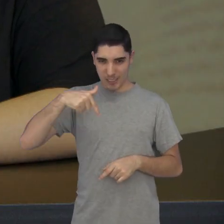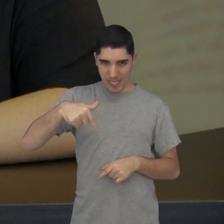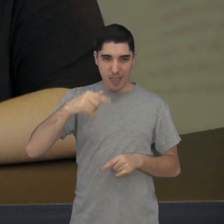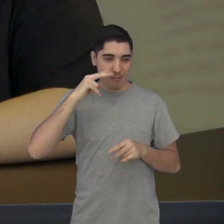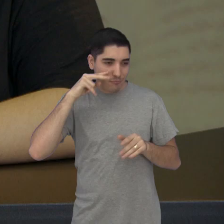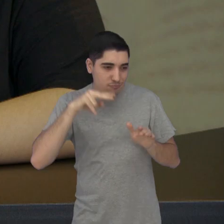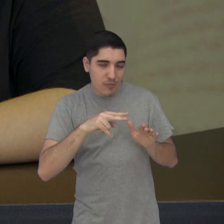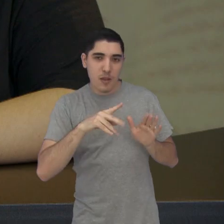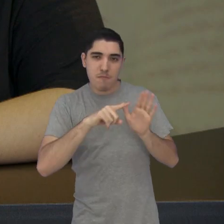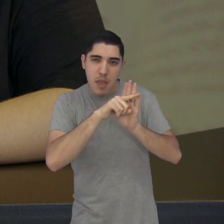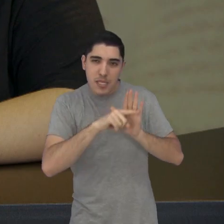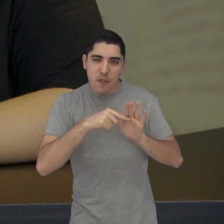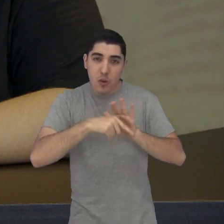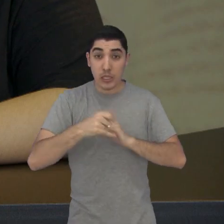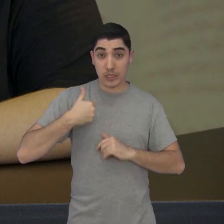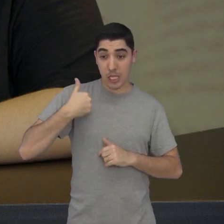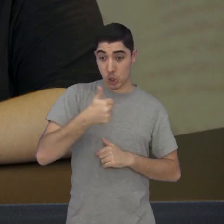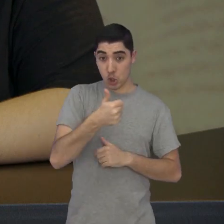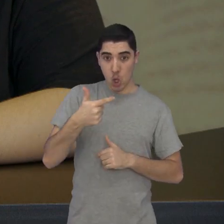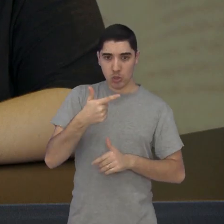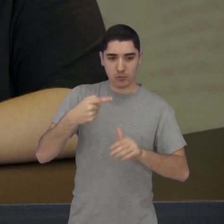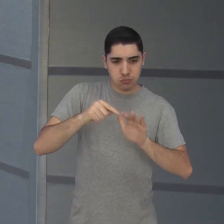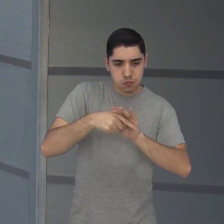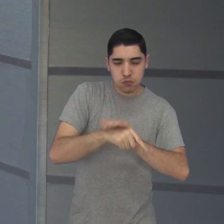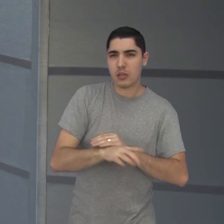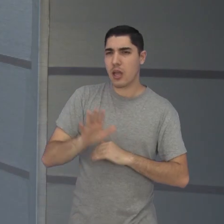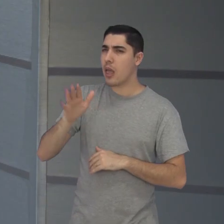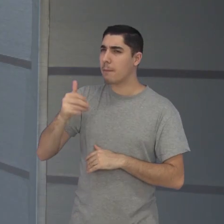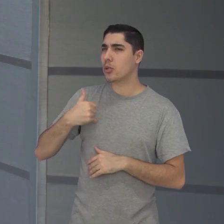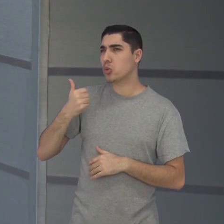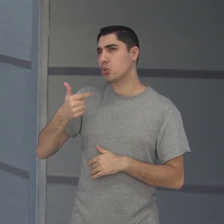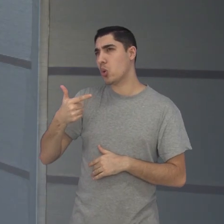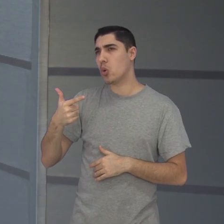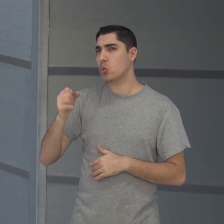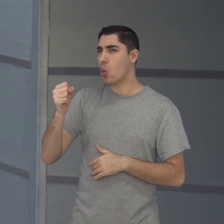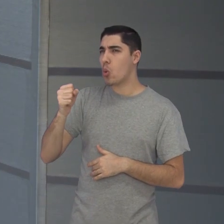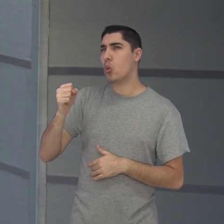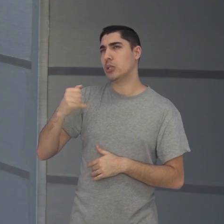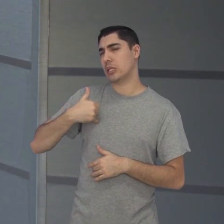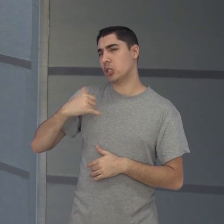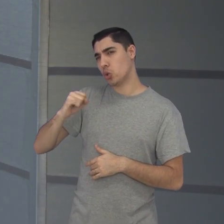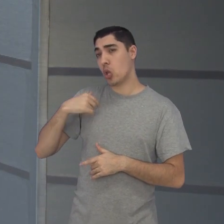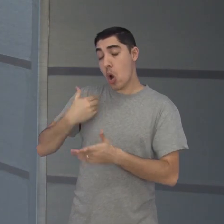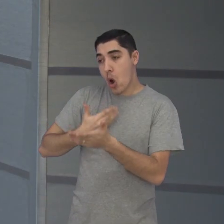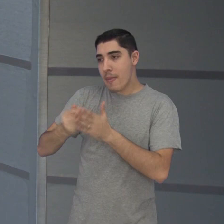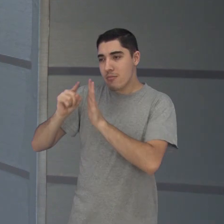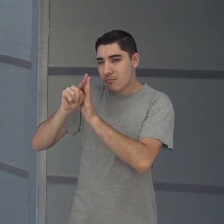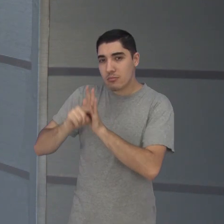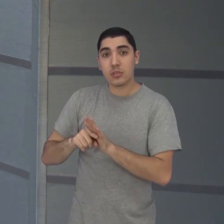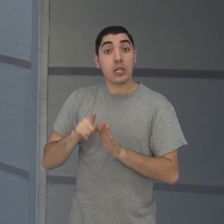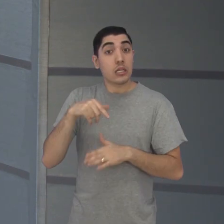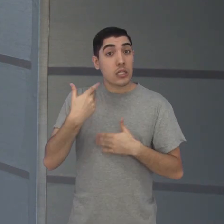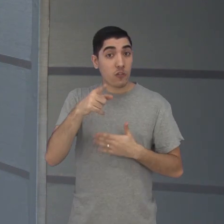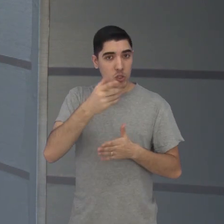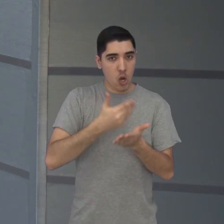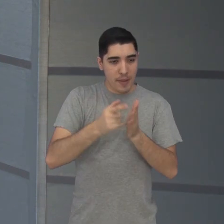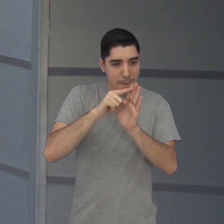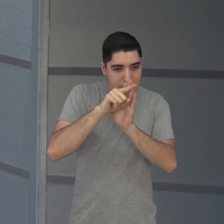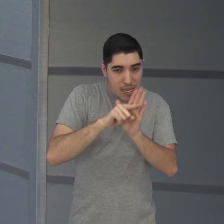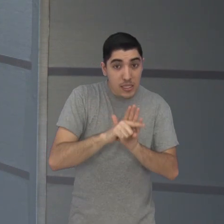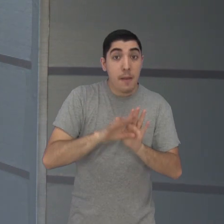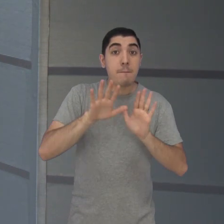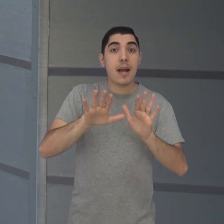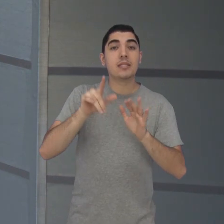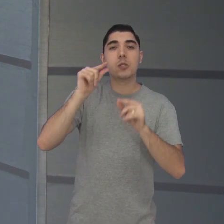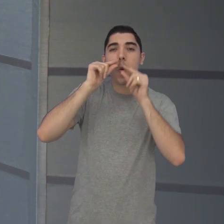fundo, começou a pesquisar desde os 12 anos, é isso? A partir dos 8 anos, mais 8 ou anos menos, já começou a pesquisar, ele já estava